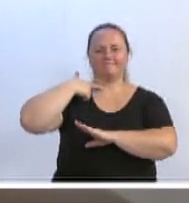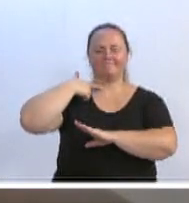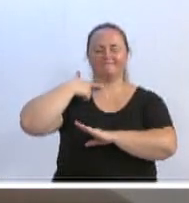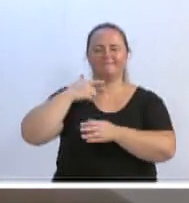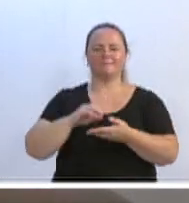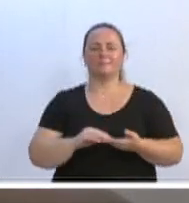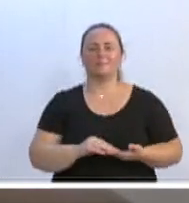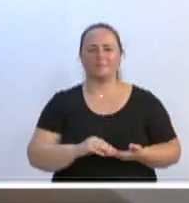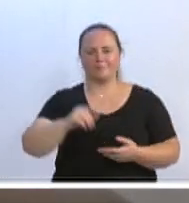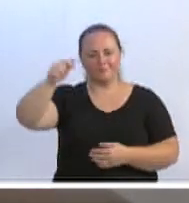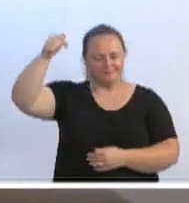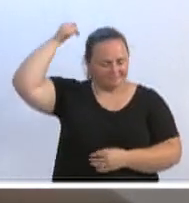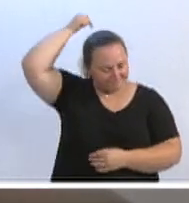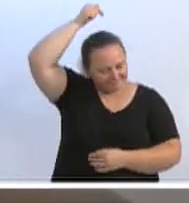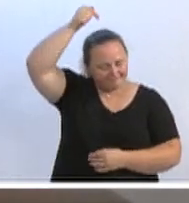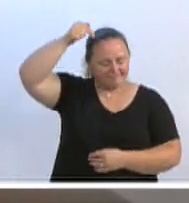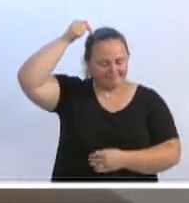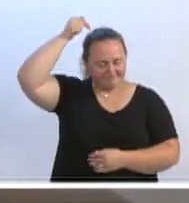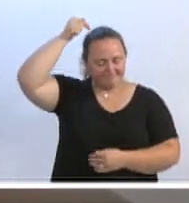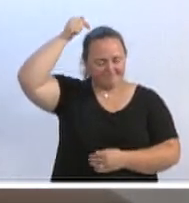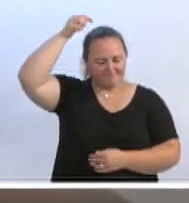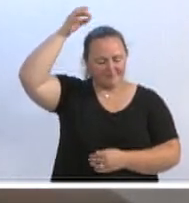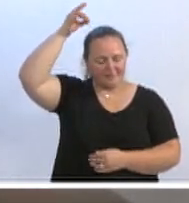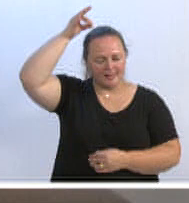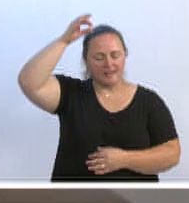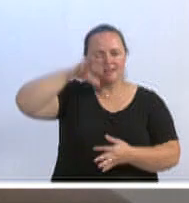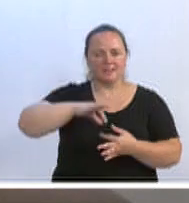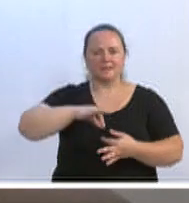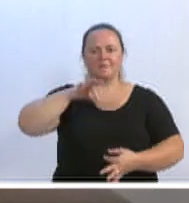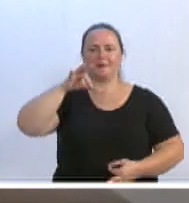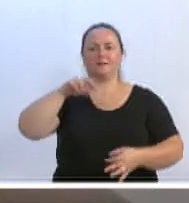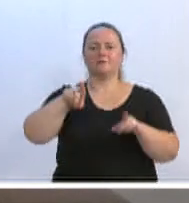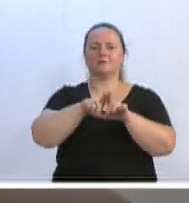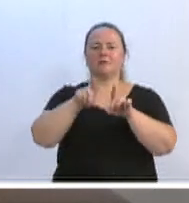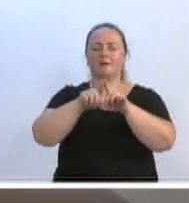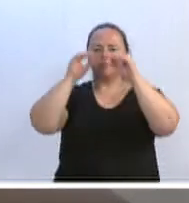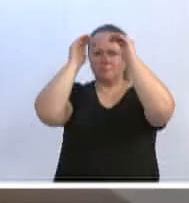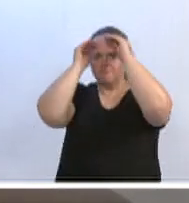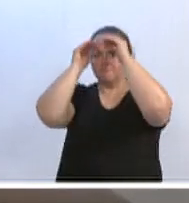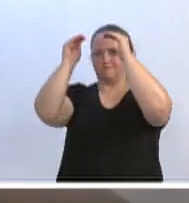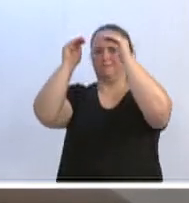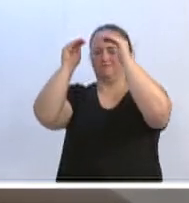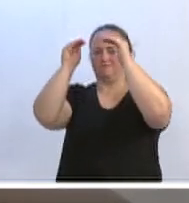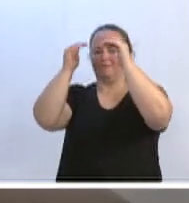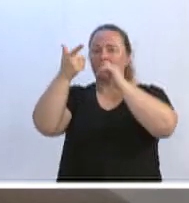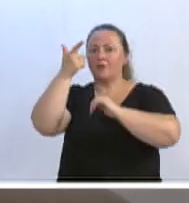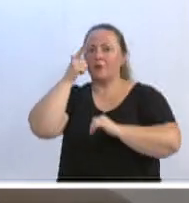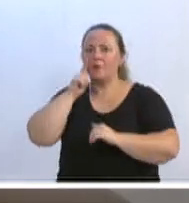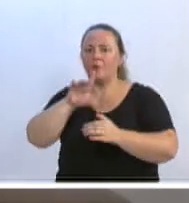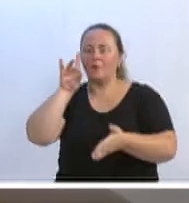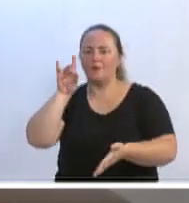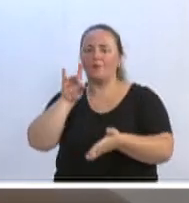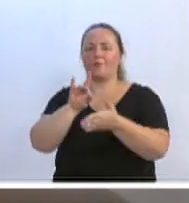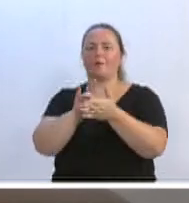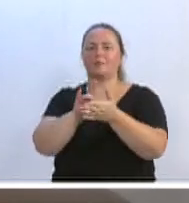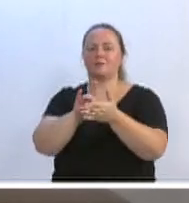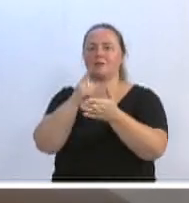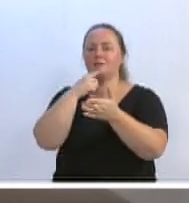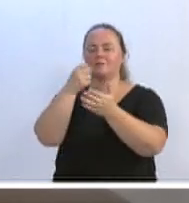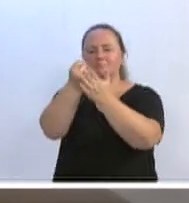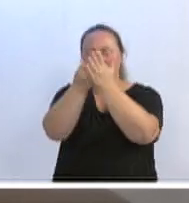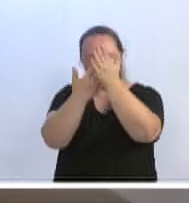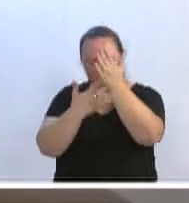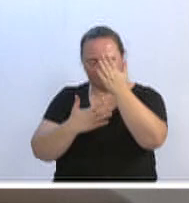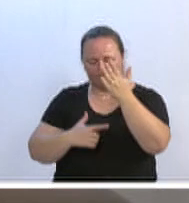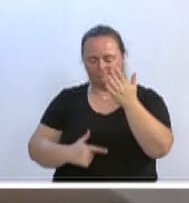em santificação do Espírito e para a obediência e aspersão do sangue de